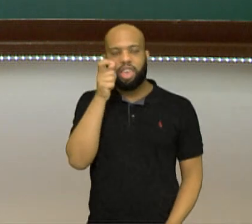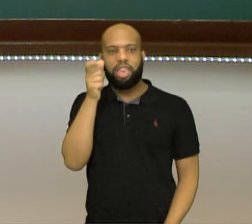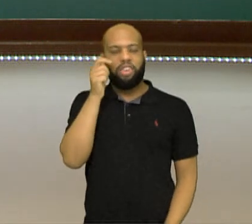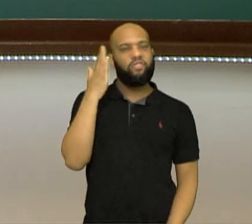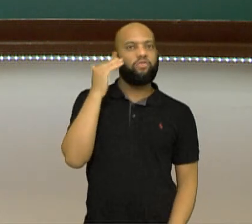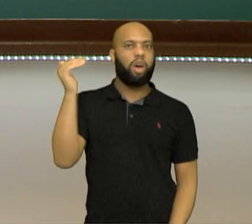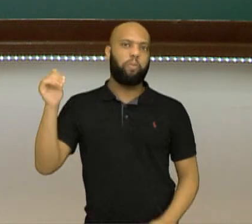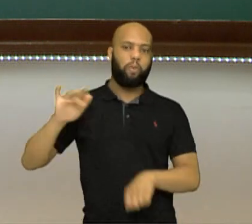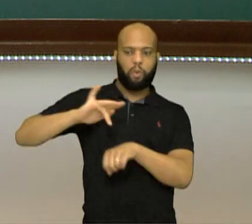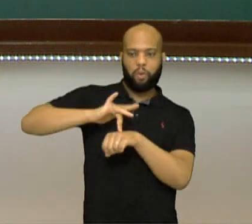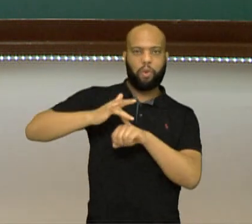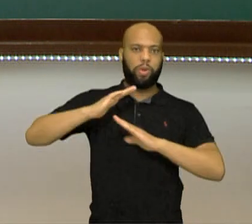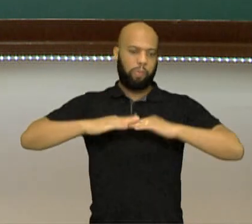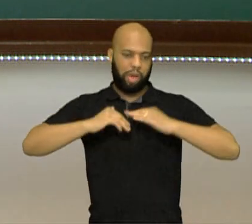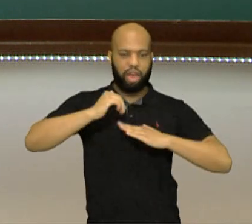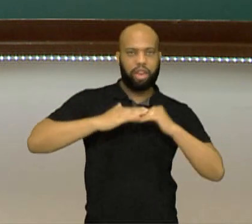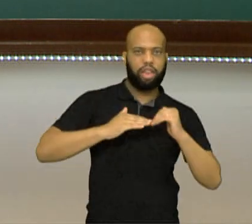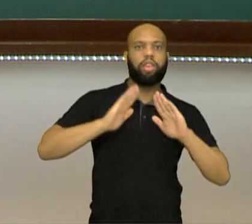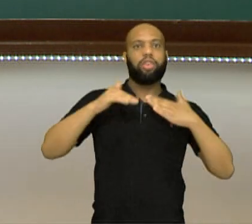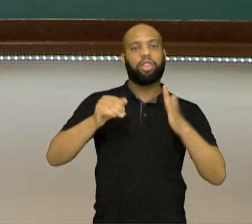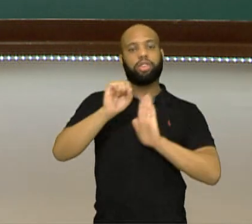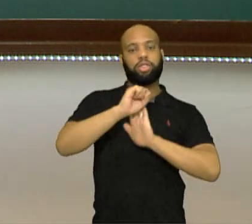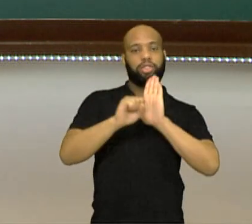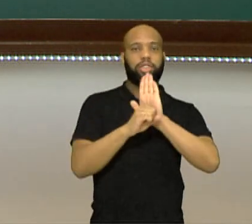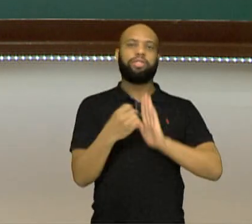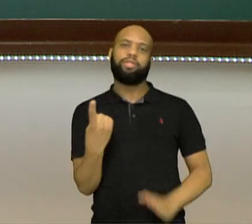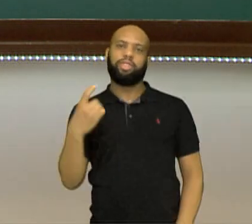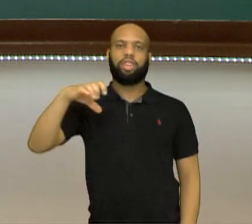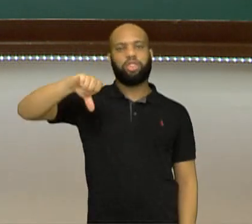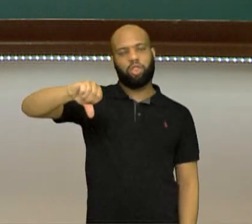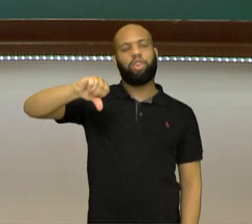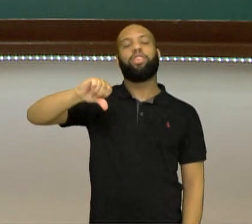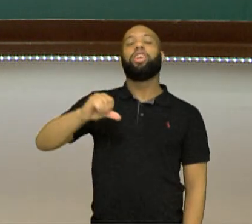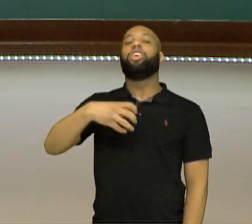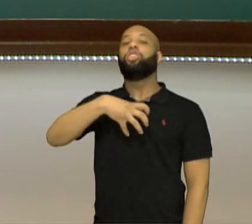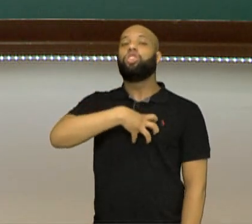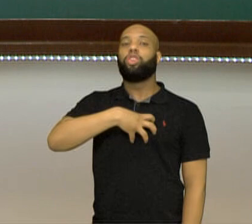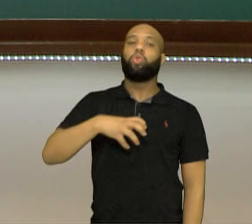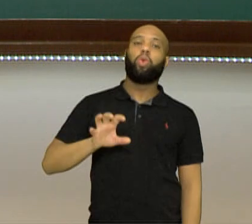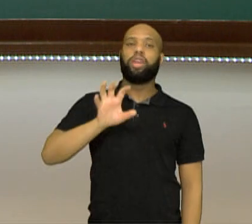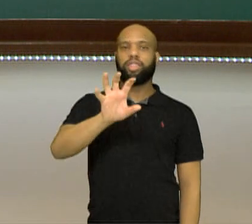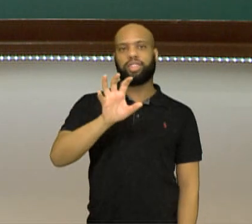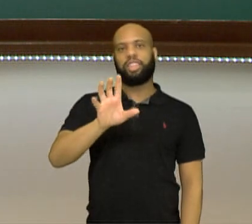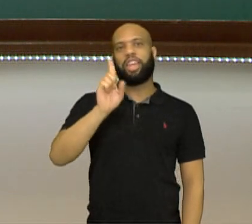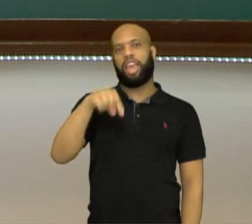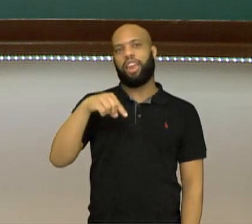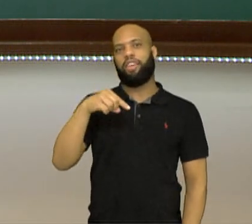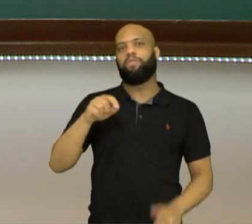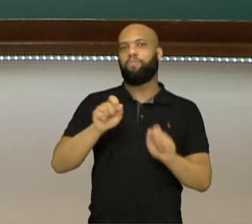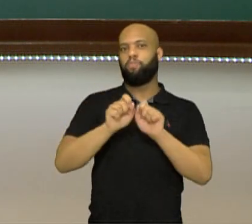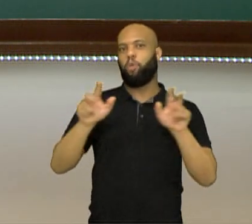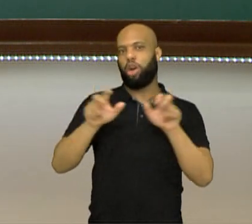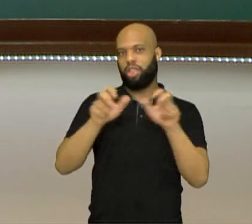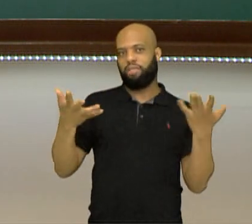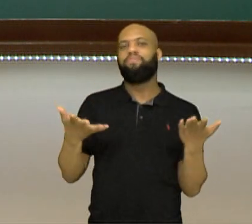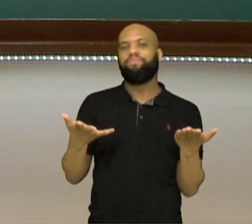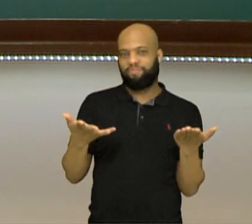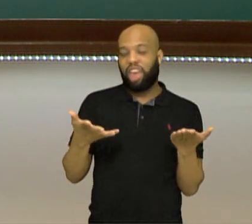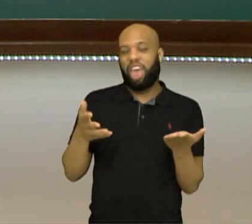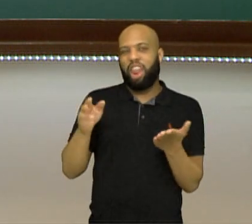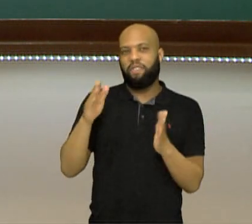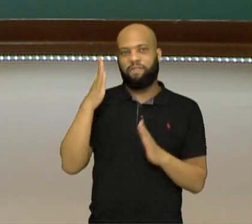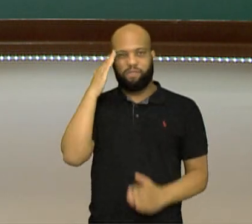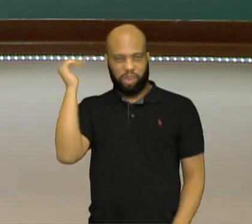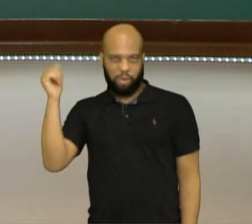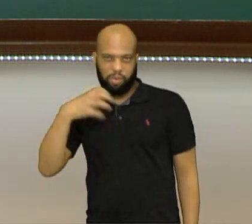assim, dançava muito bem. Então, no século XIX, era essa a moda daquela época, os balés clássicos